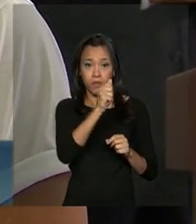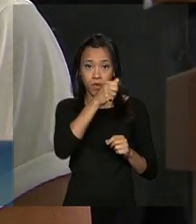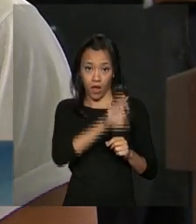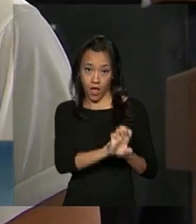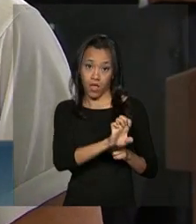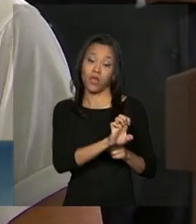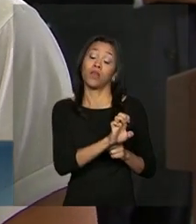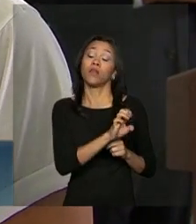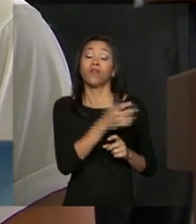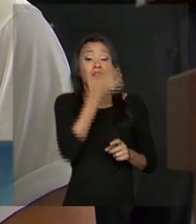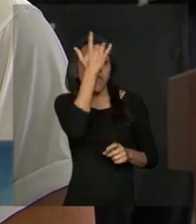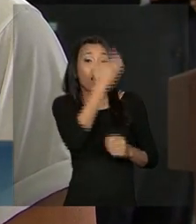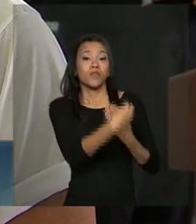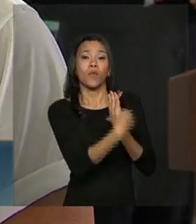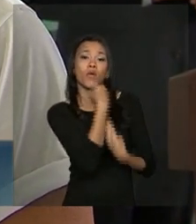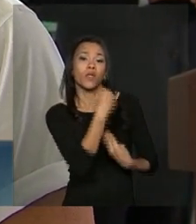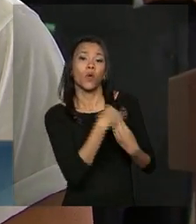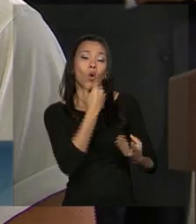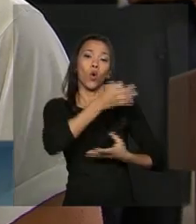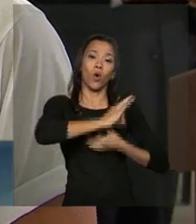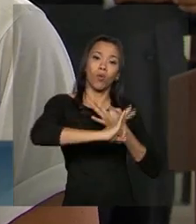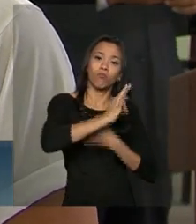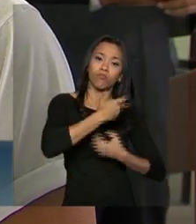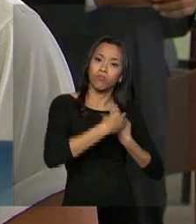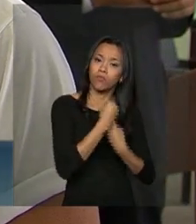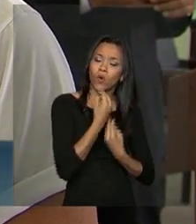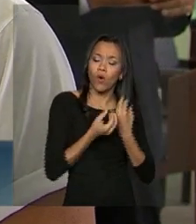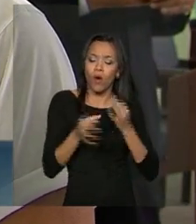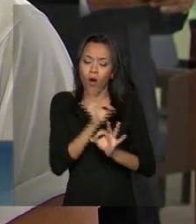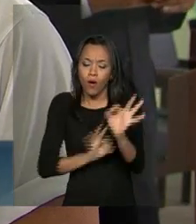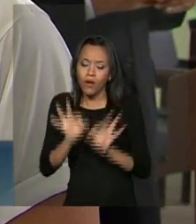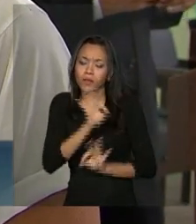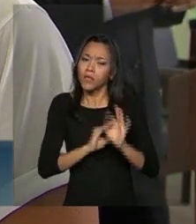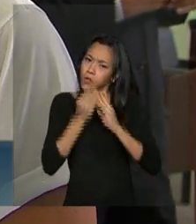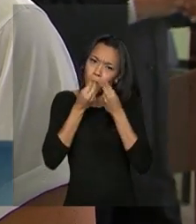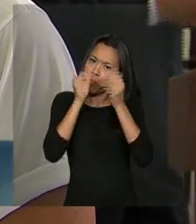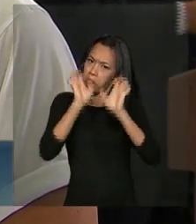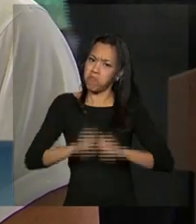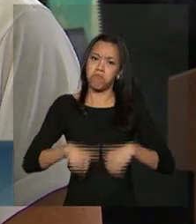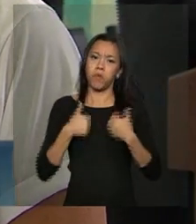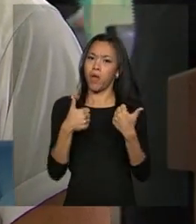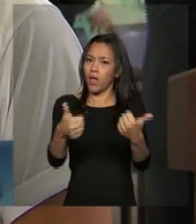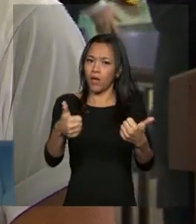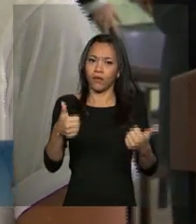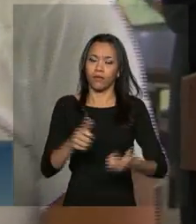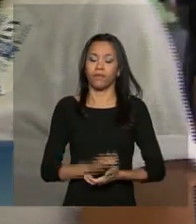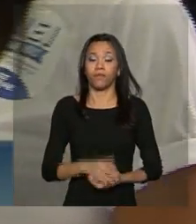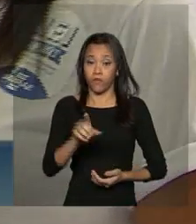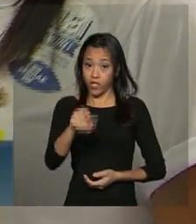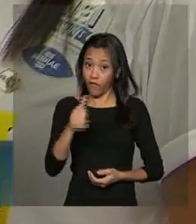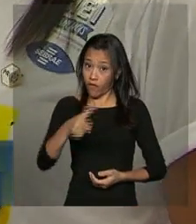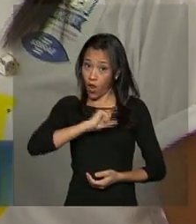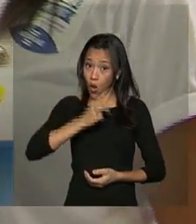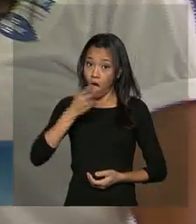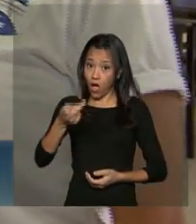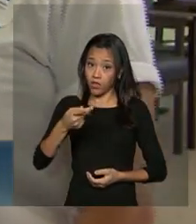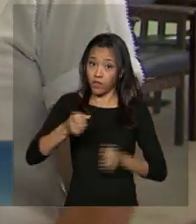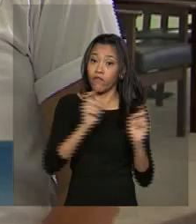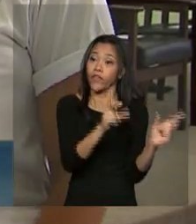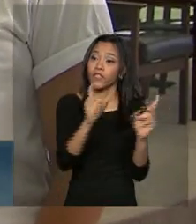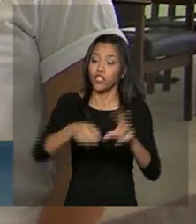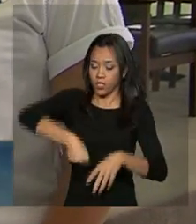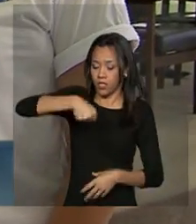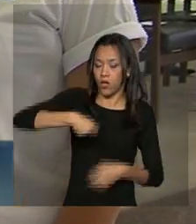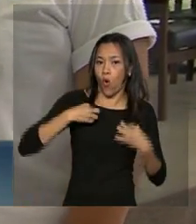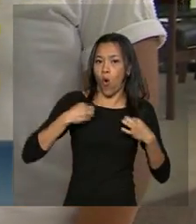cidade, e foi fácil. Eu tive benefício e estou bem, estou me dando bem. Você falou que antes você era sacoleira, né? Como é que era a sua vida